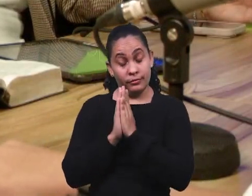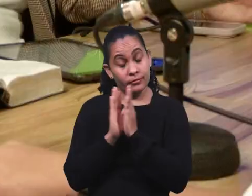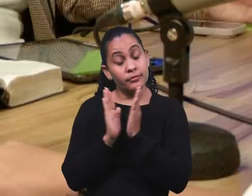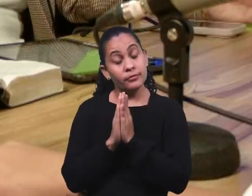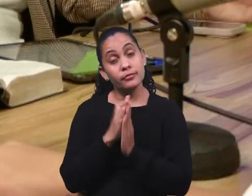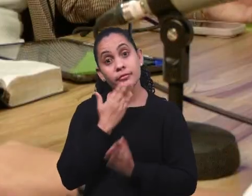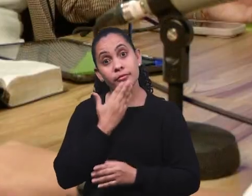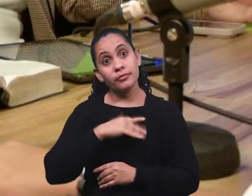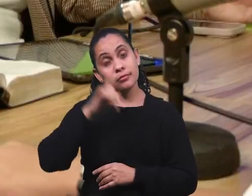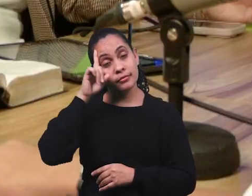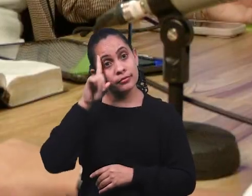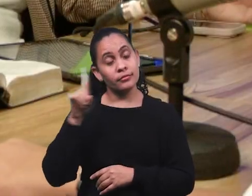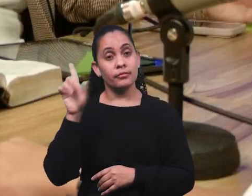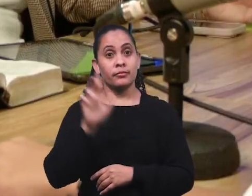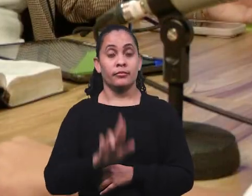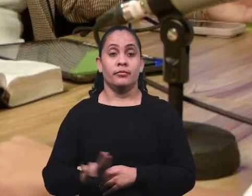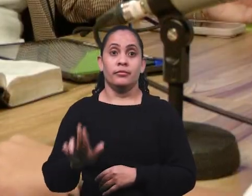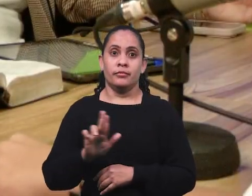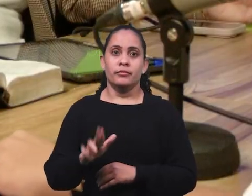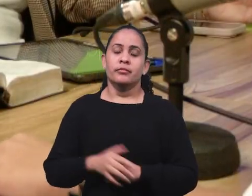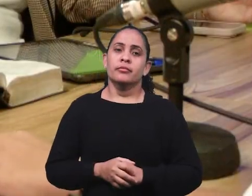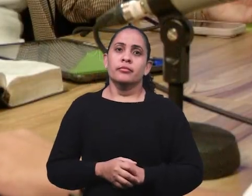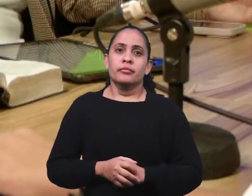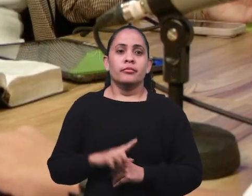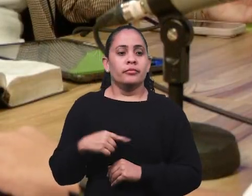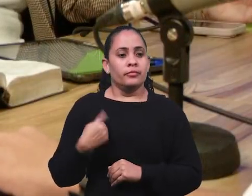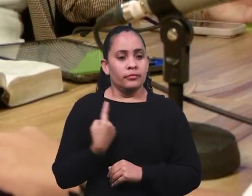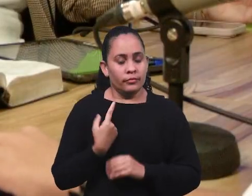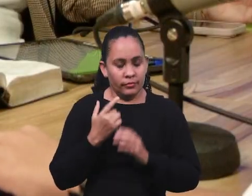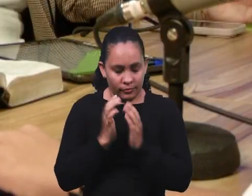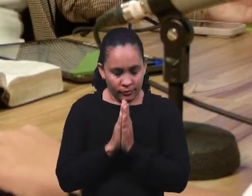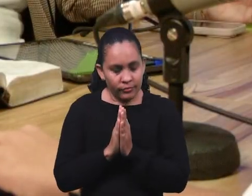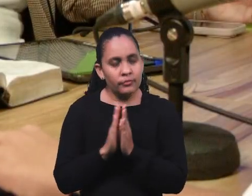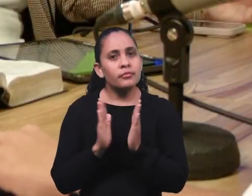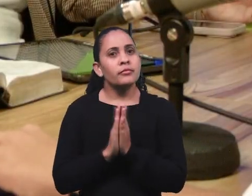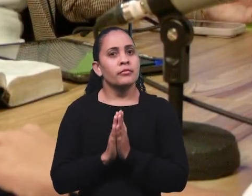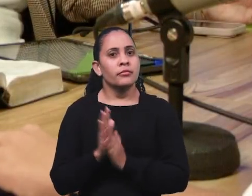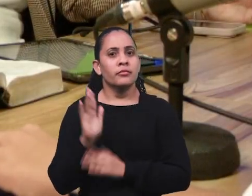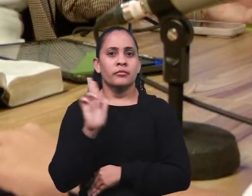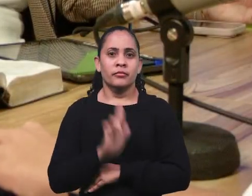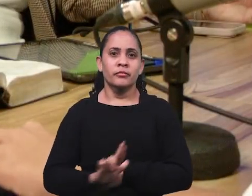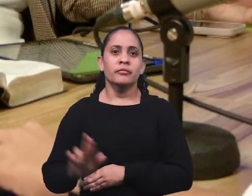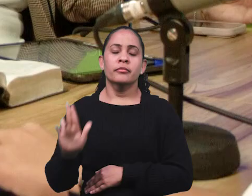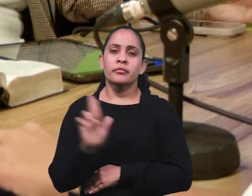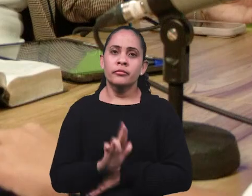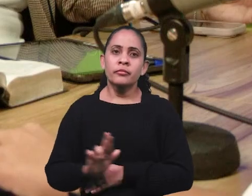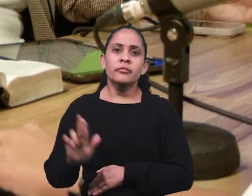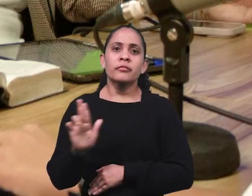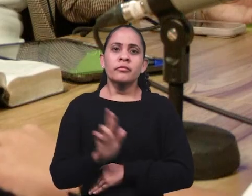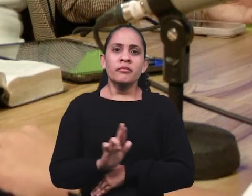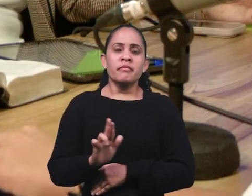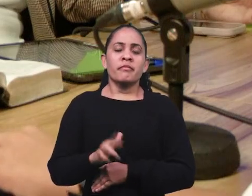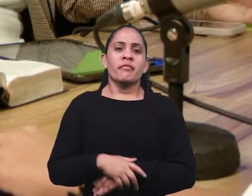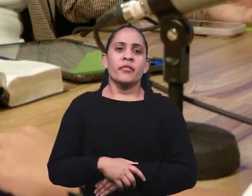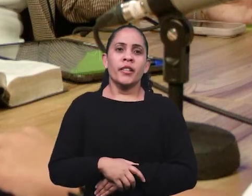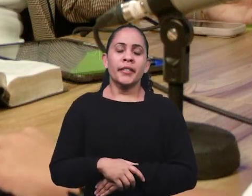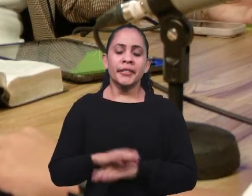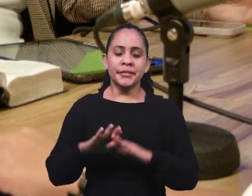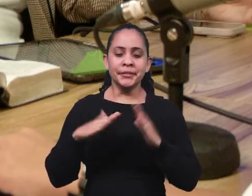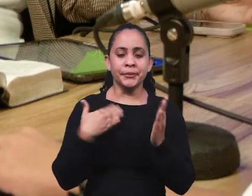E preservar isso, porque aquilo que a gente disse, vocês são instrumentos de Deus. Exatamente. No corpo,